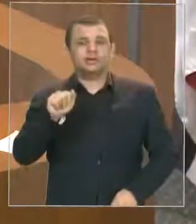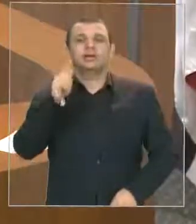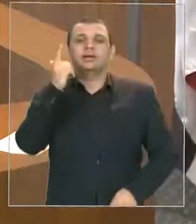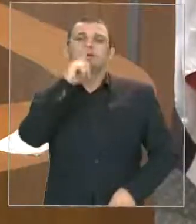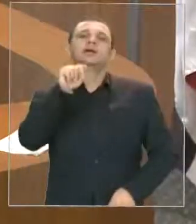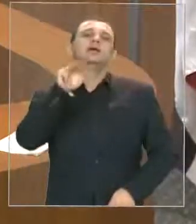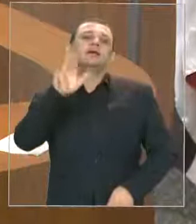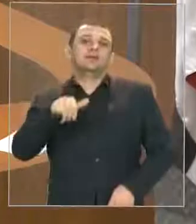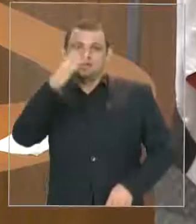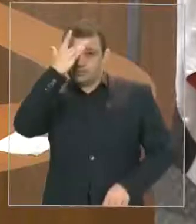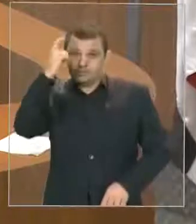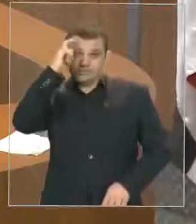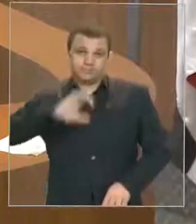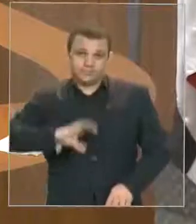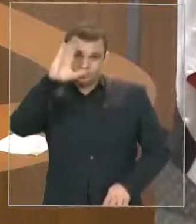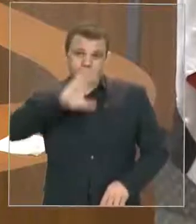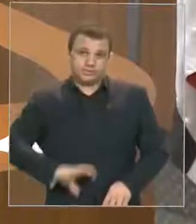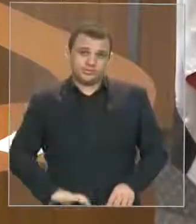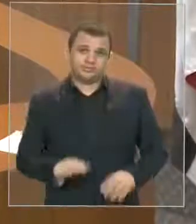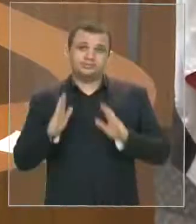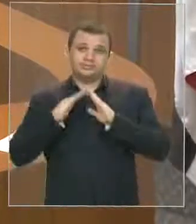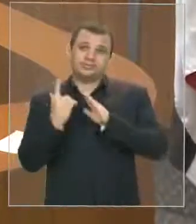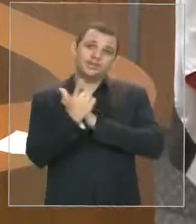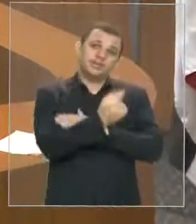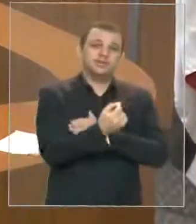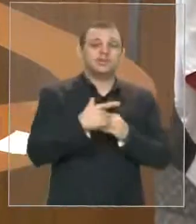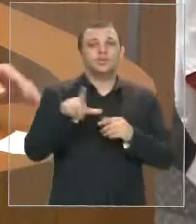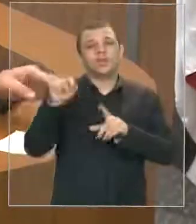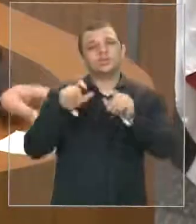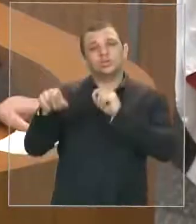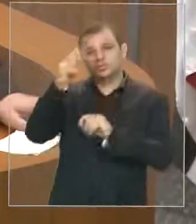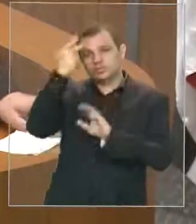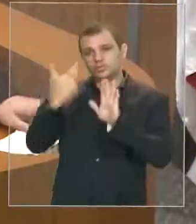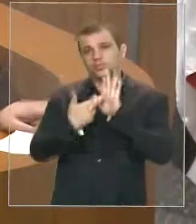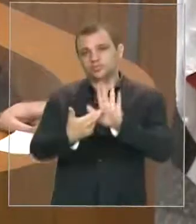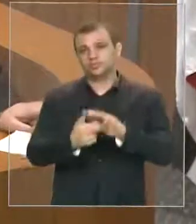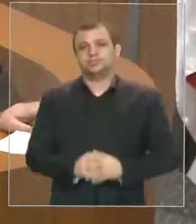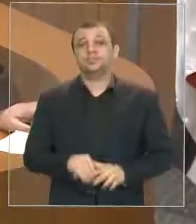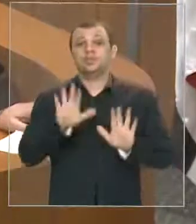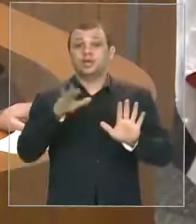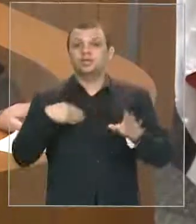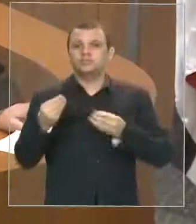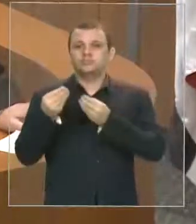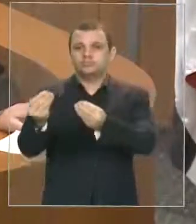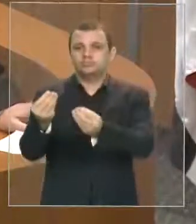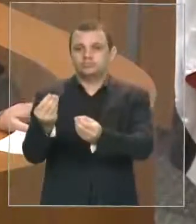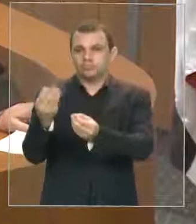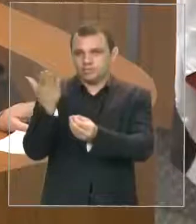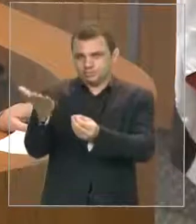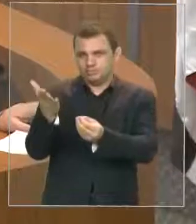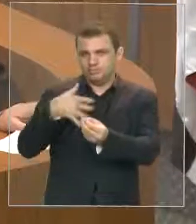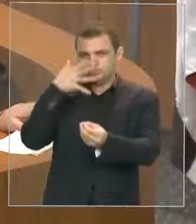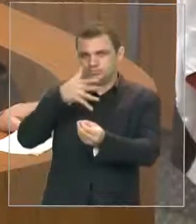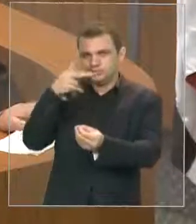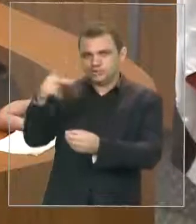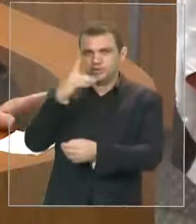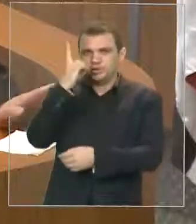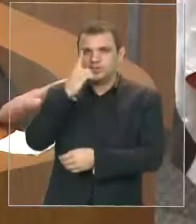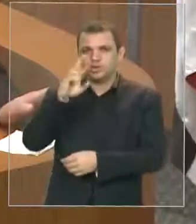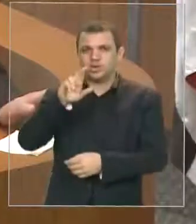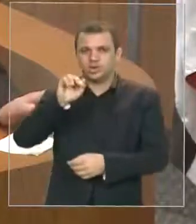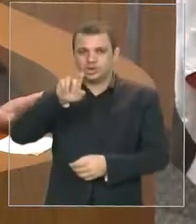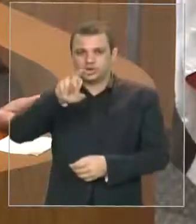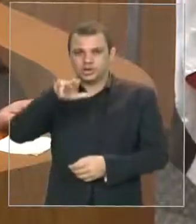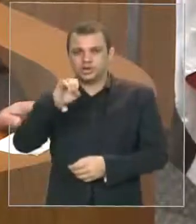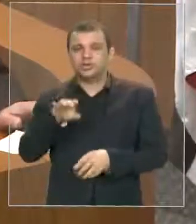escolher seus representantes. E antes de passar a palavra a Vossa Excelência, deputado Rogério Cafeteira, lembrar o que disse na audiência pública. A